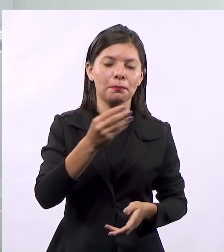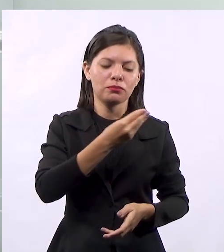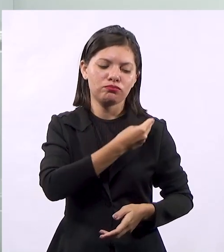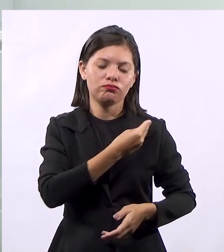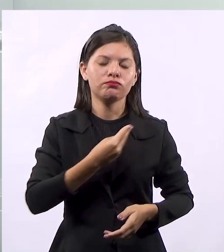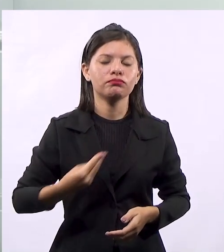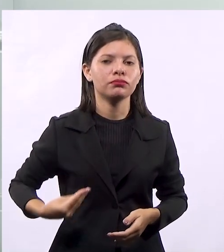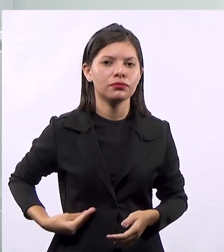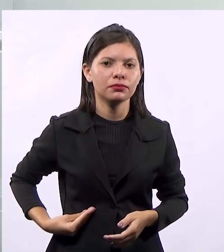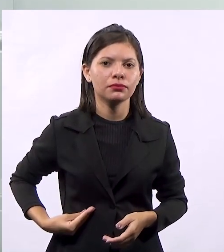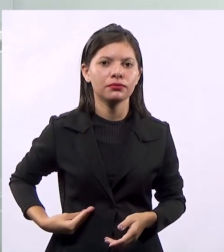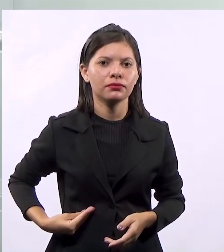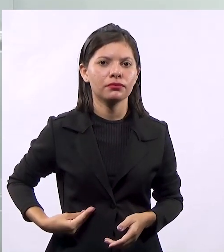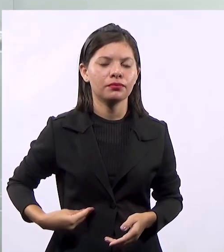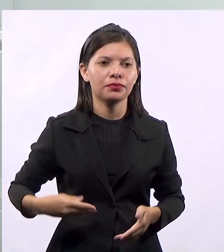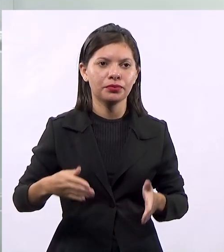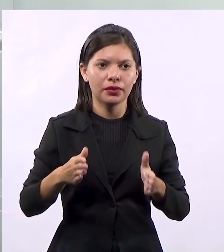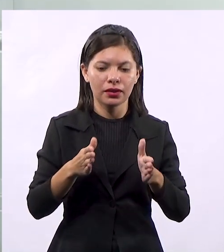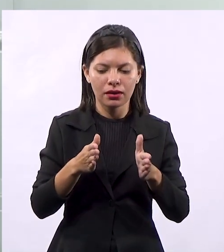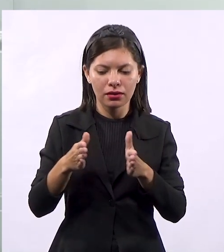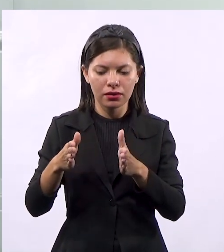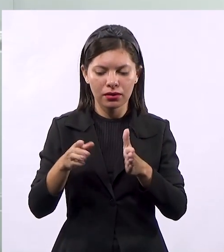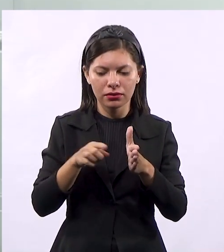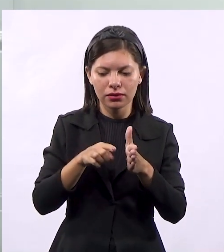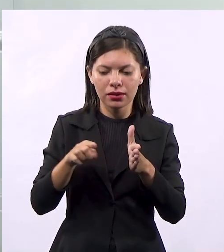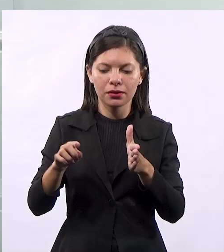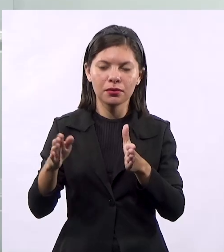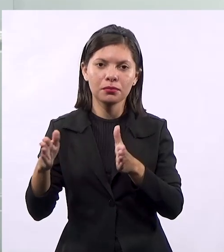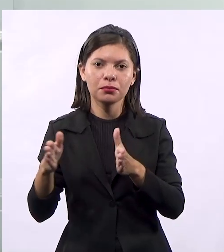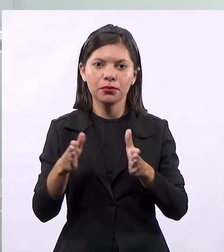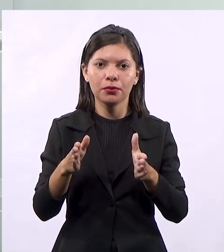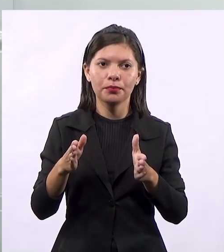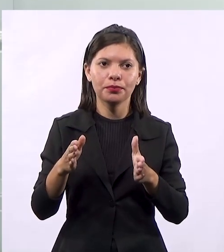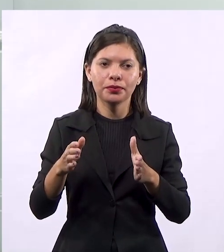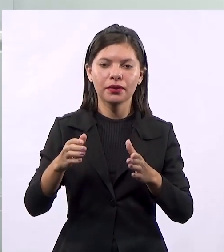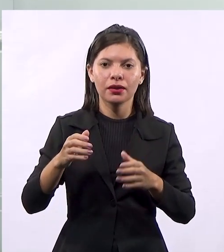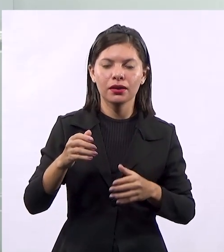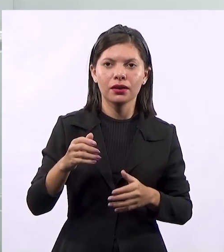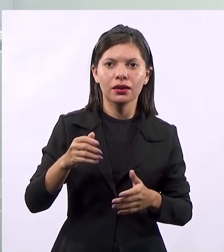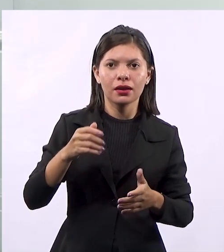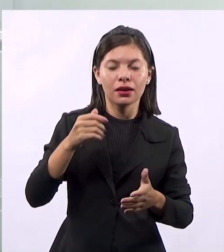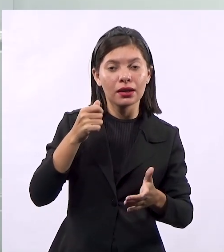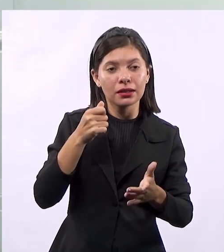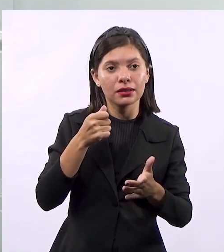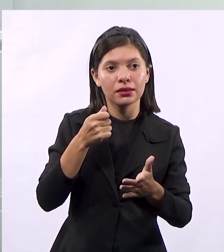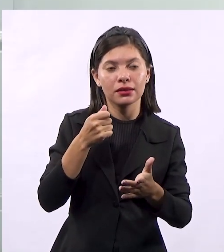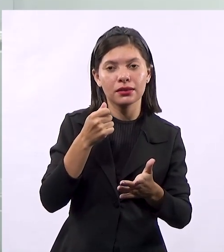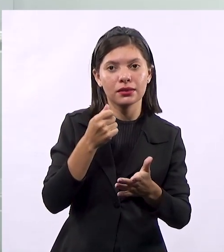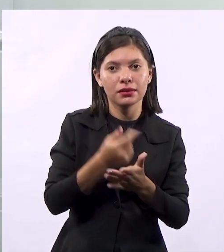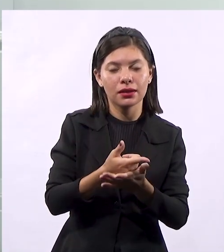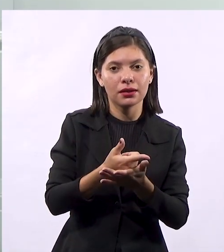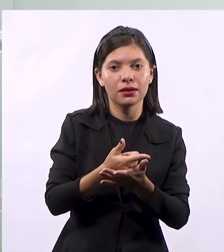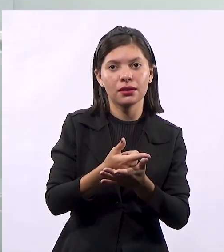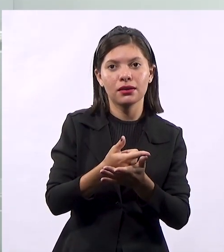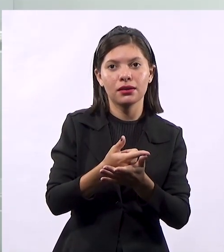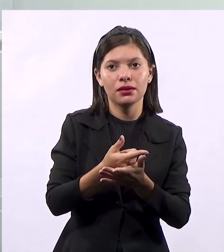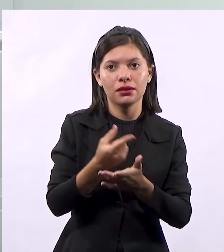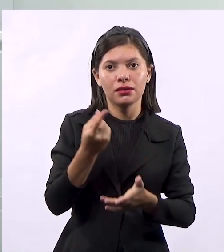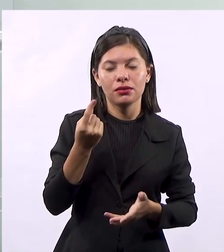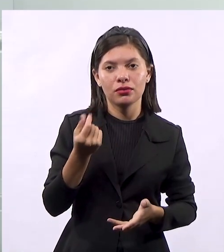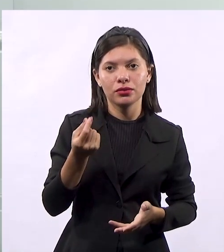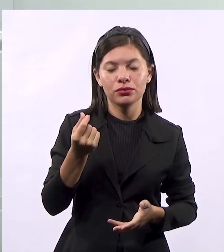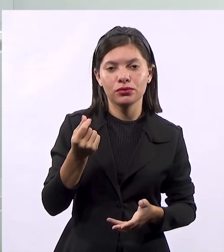o Estado obriga os governantes ou o governo daquele período a